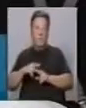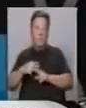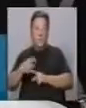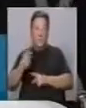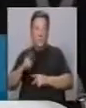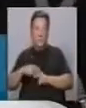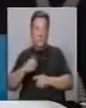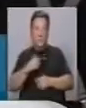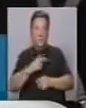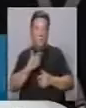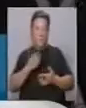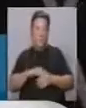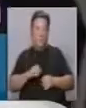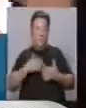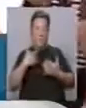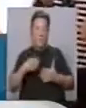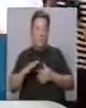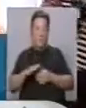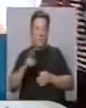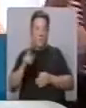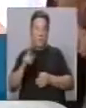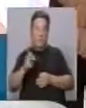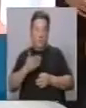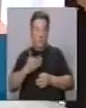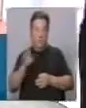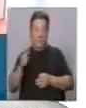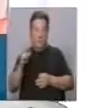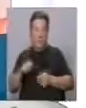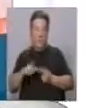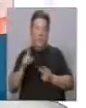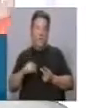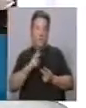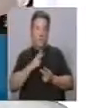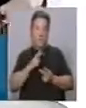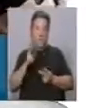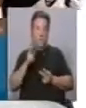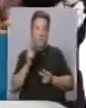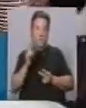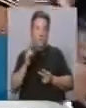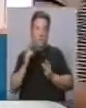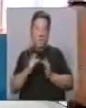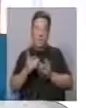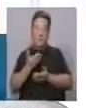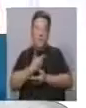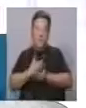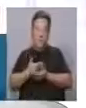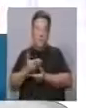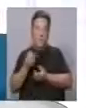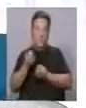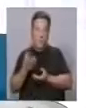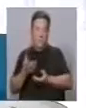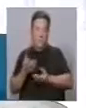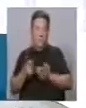desde o início que estamos associados à UTAD, em primeiro lugar, mas também à Universidade de Vigo, com quem temos relações antigas e muito boas,